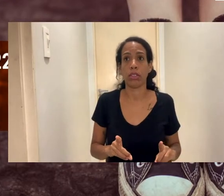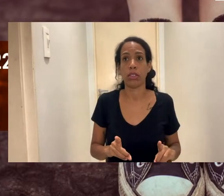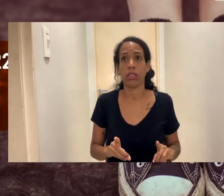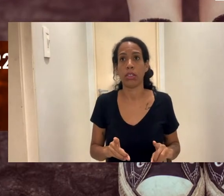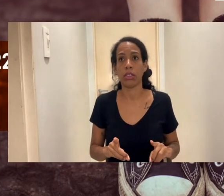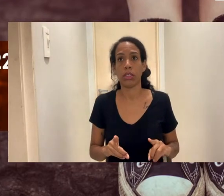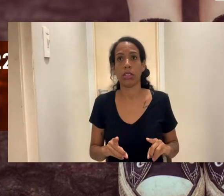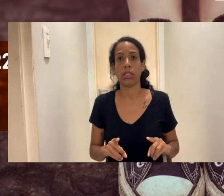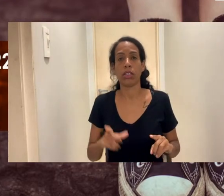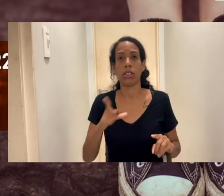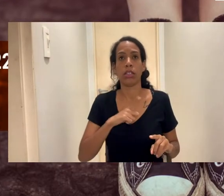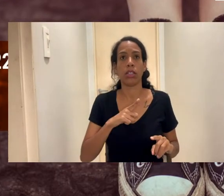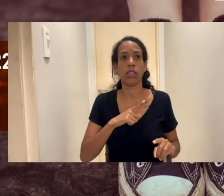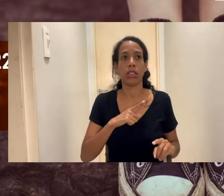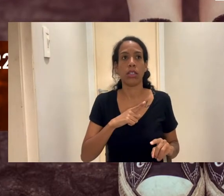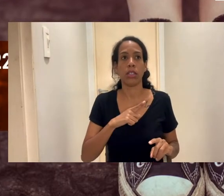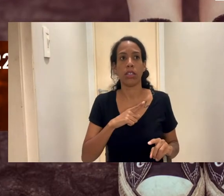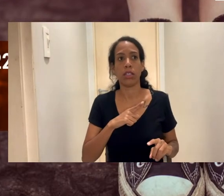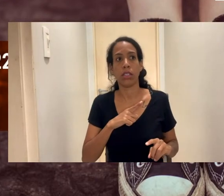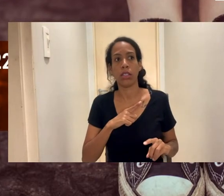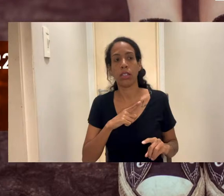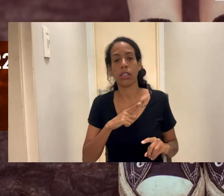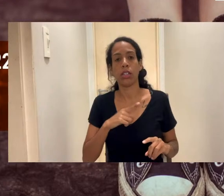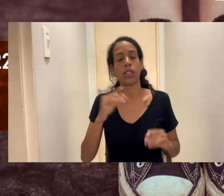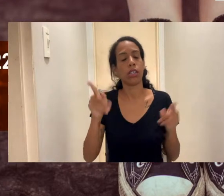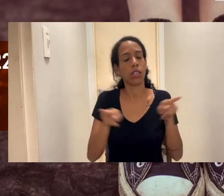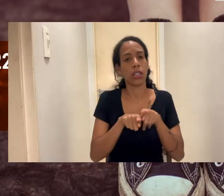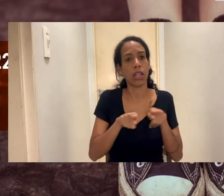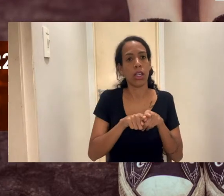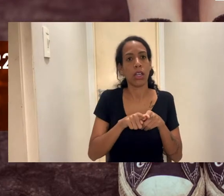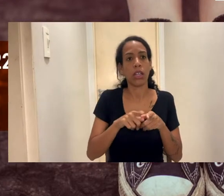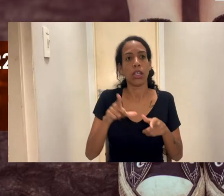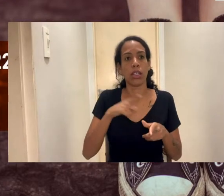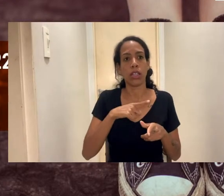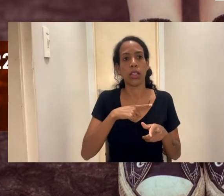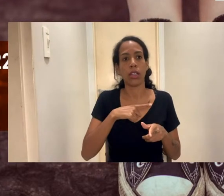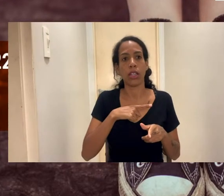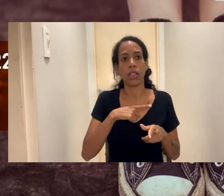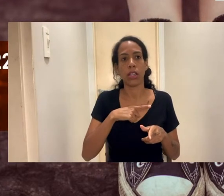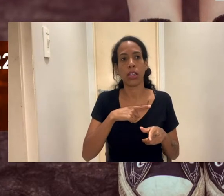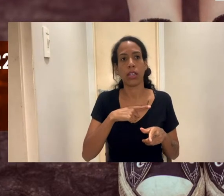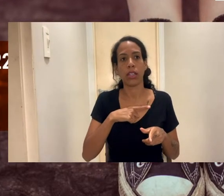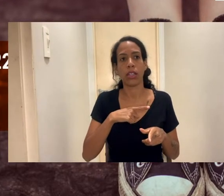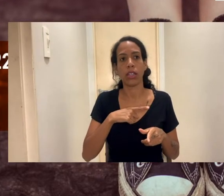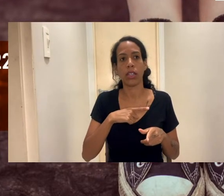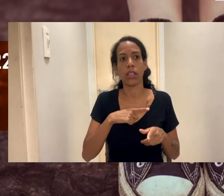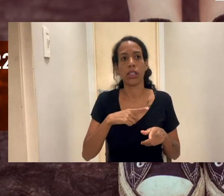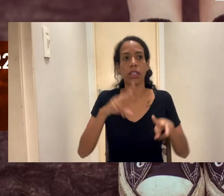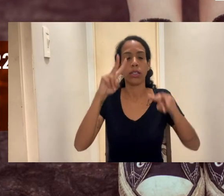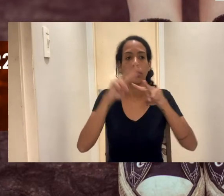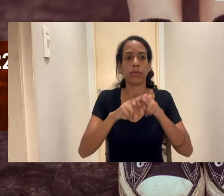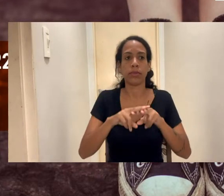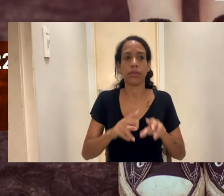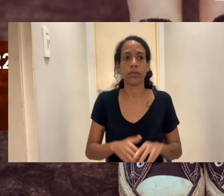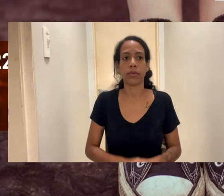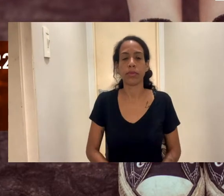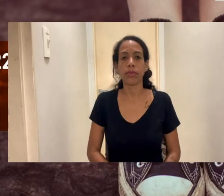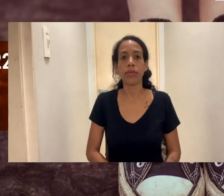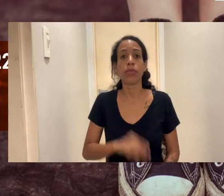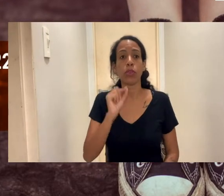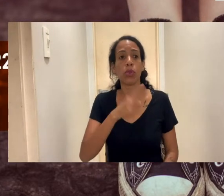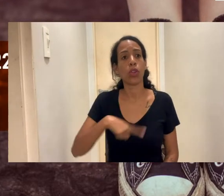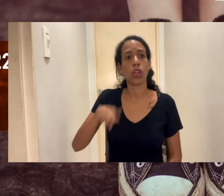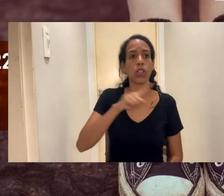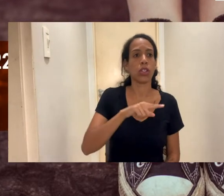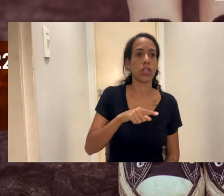só responsabilizador, mas do caráter também pedagógico da medida socioeducativa. Então, o que a gente viu,